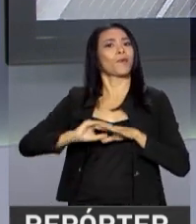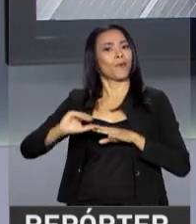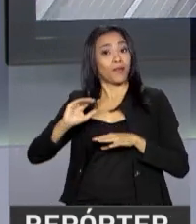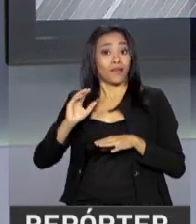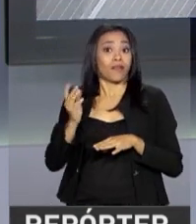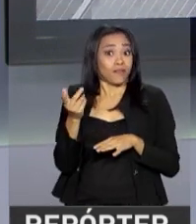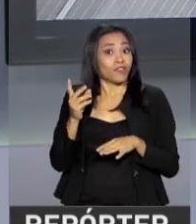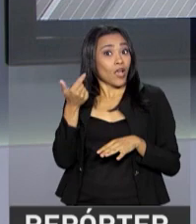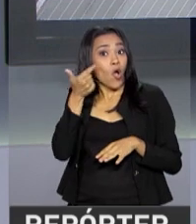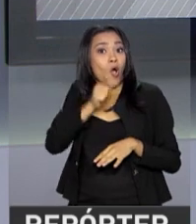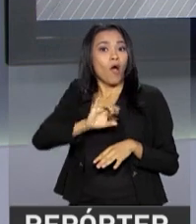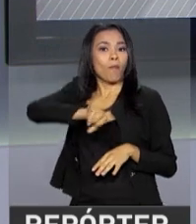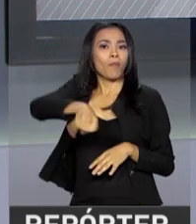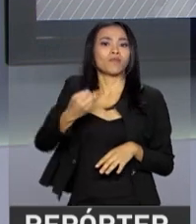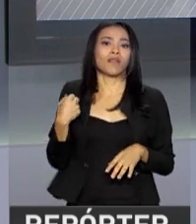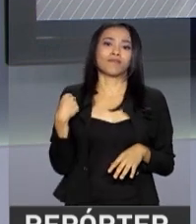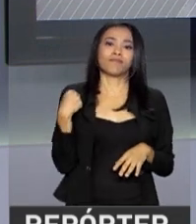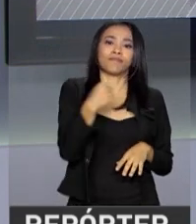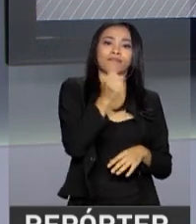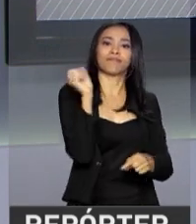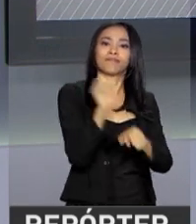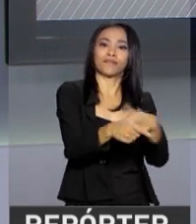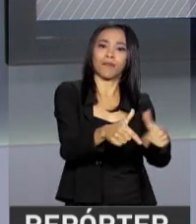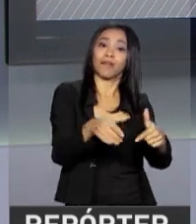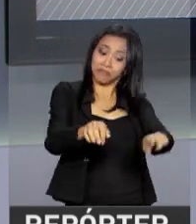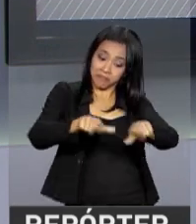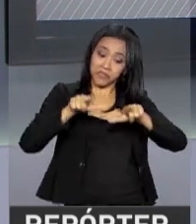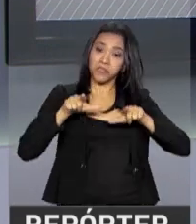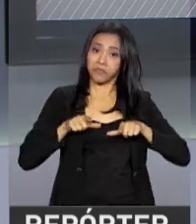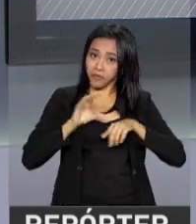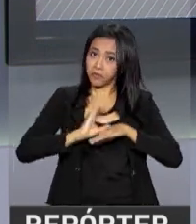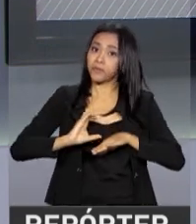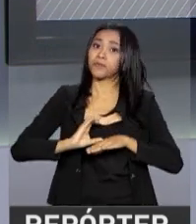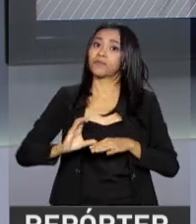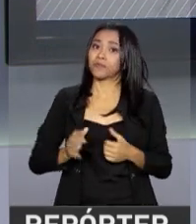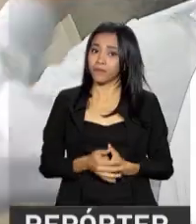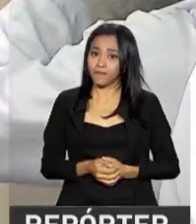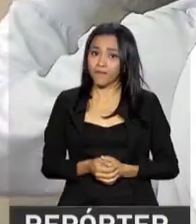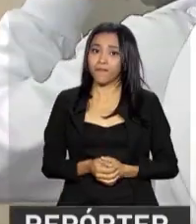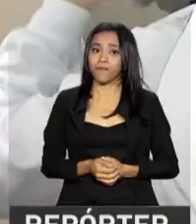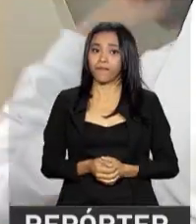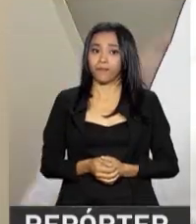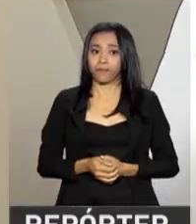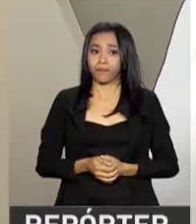no mercado de trabalho com o certificado do curso em mãos